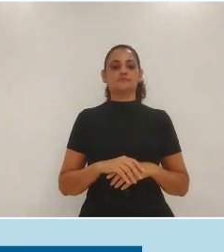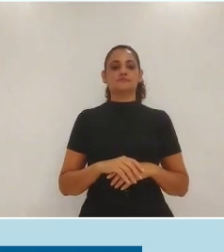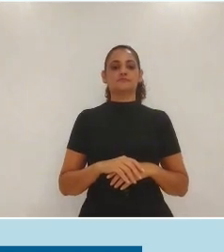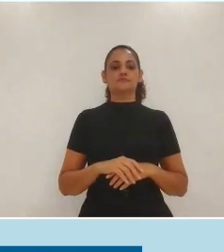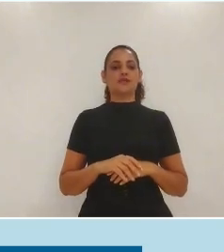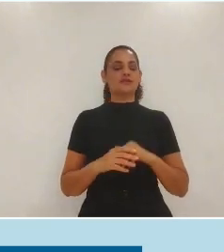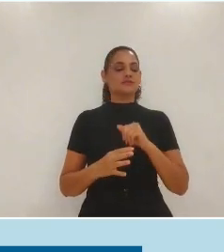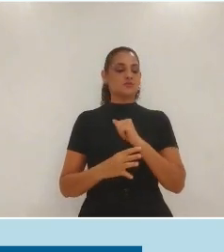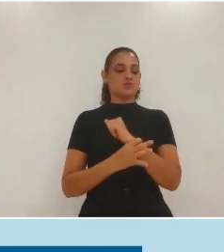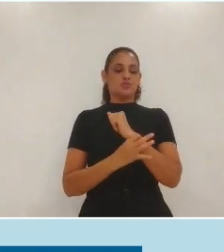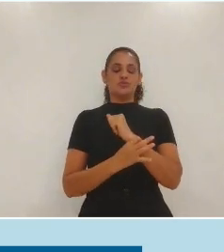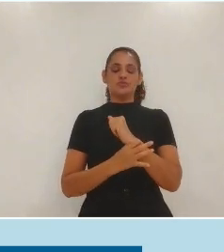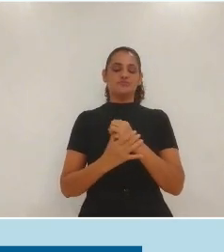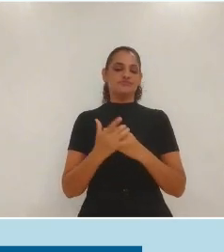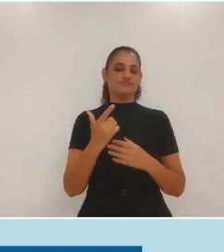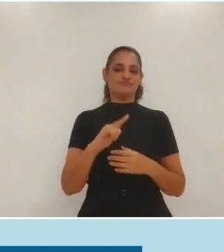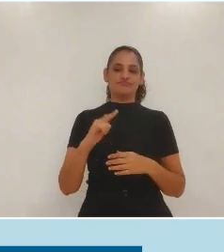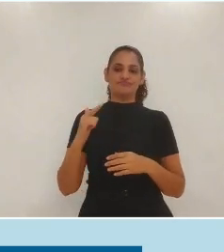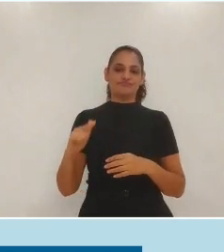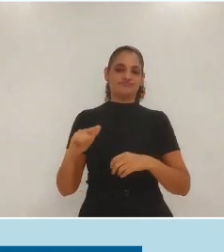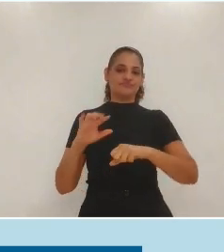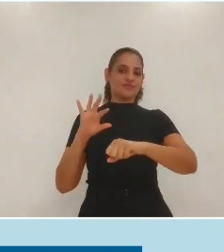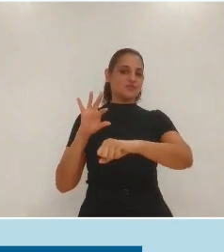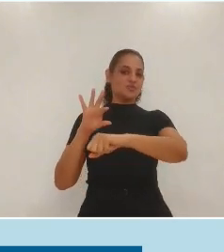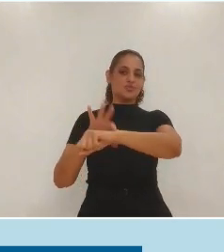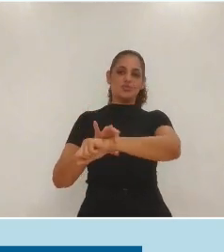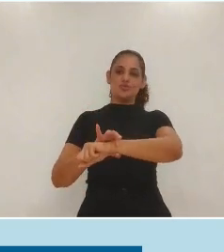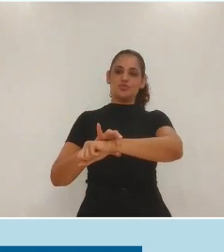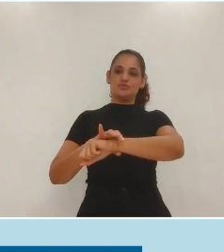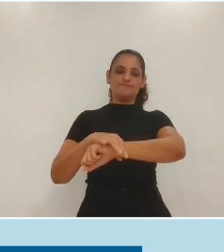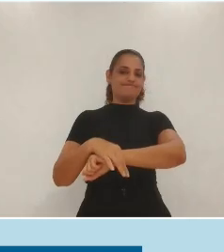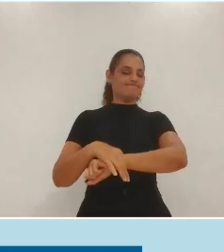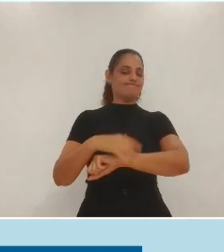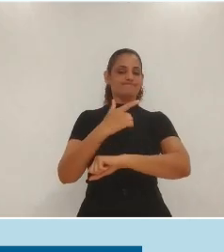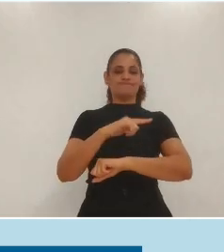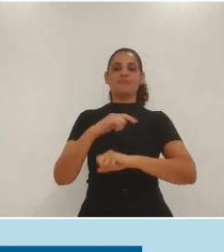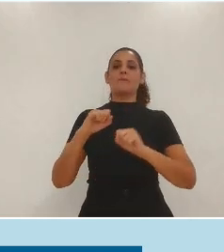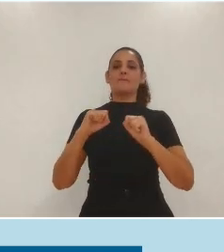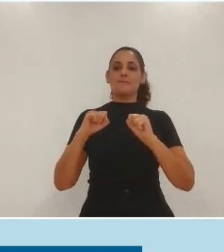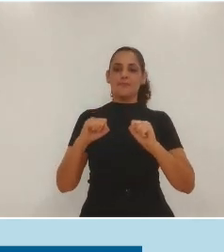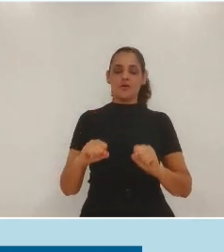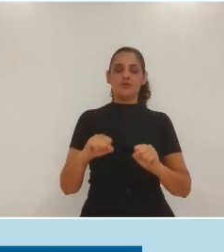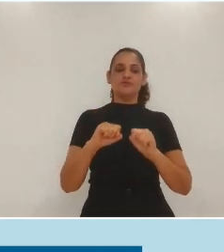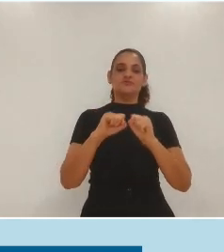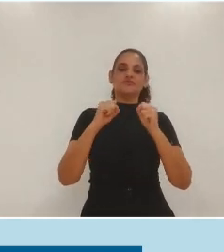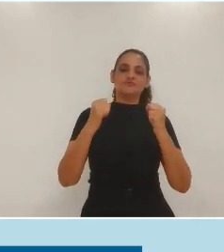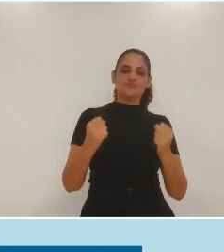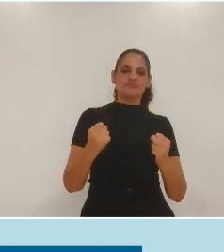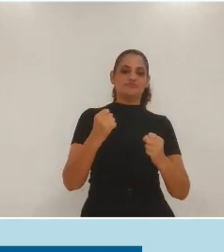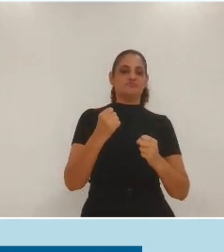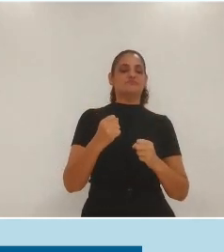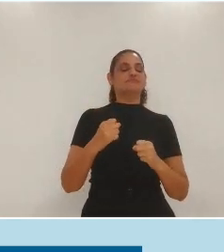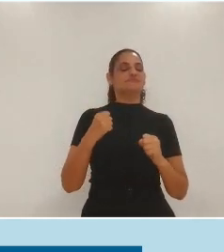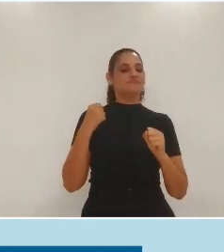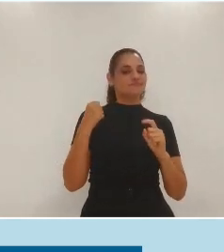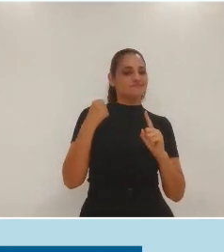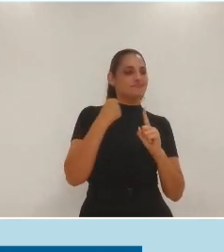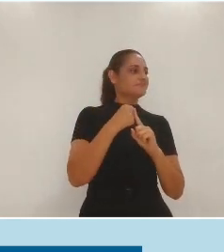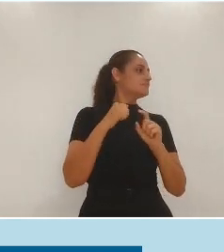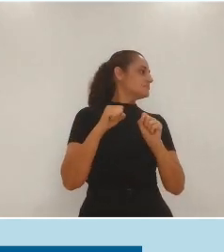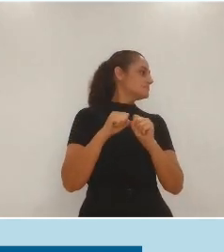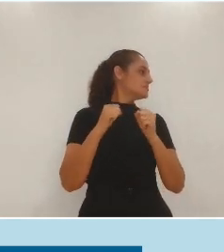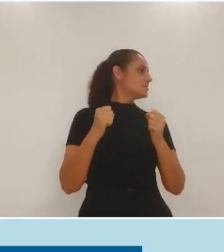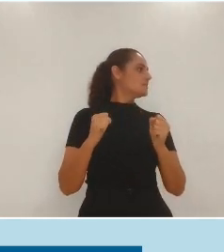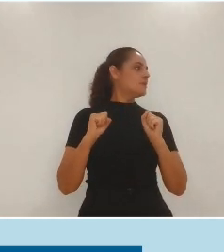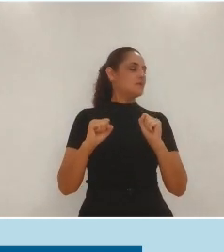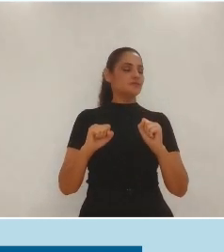muito mais fácil você ter lesão, porque as suas estruturas que deveriam conter, que são a parte